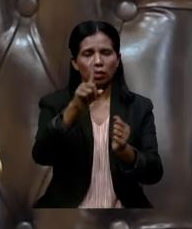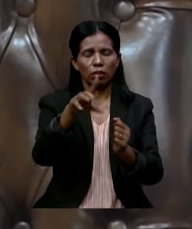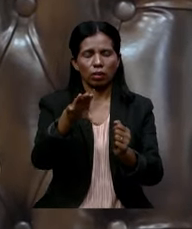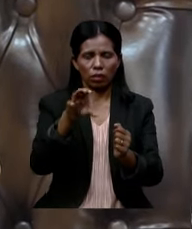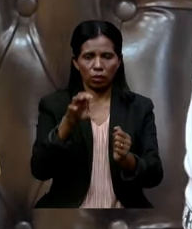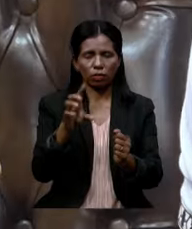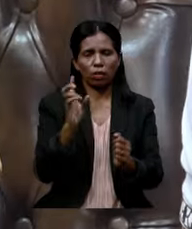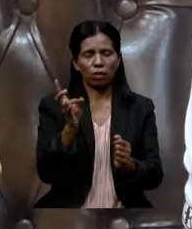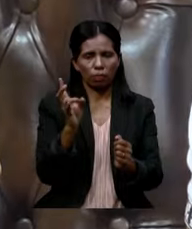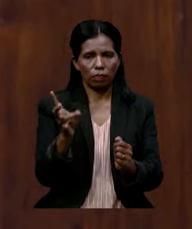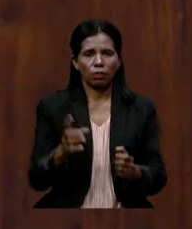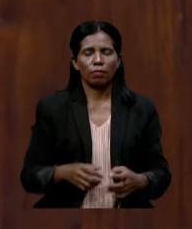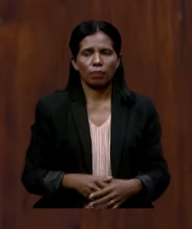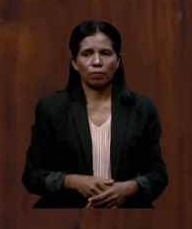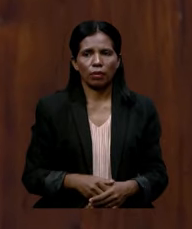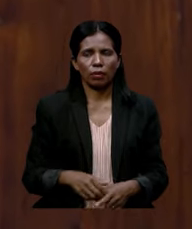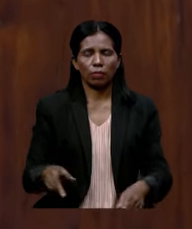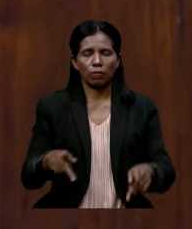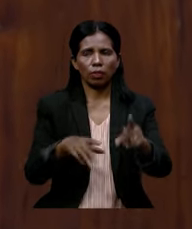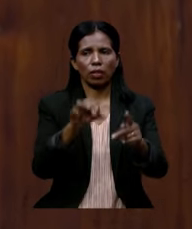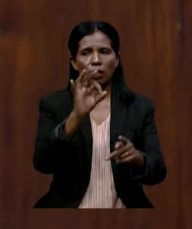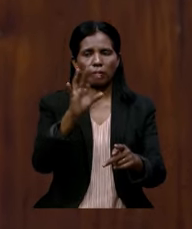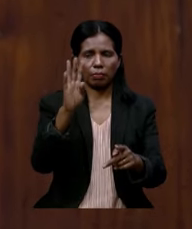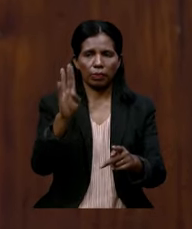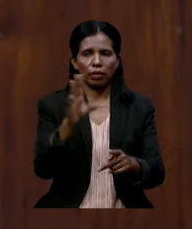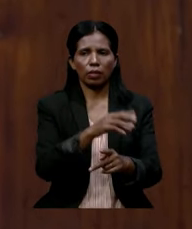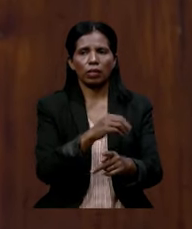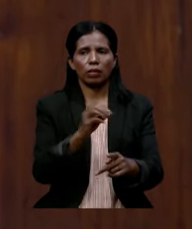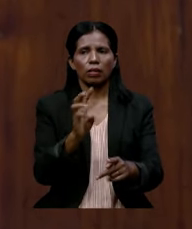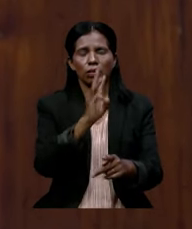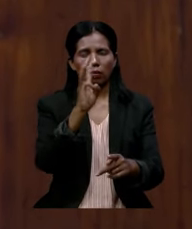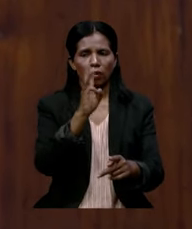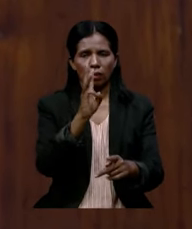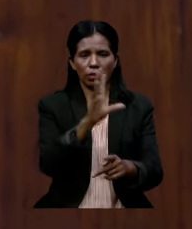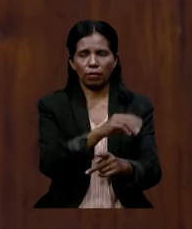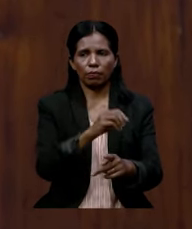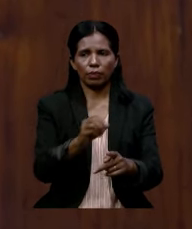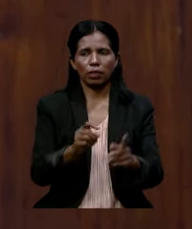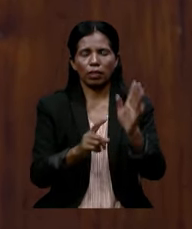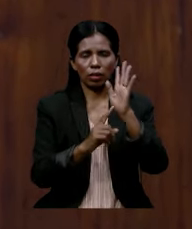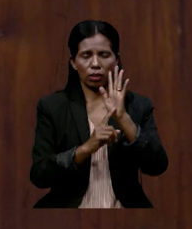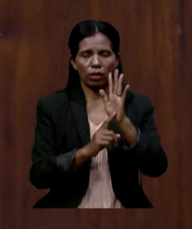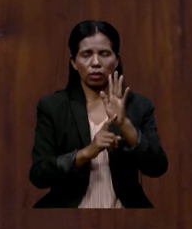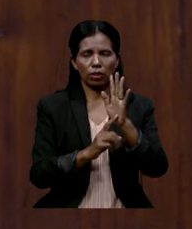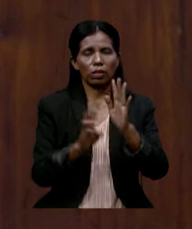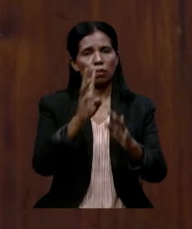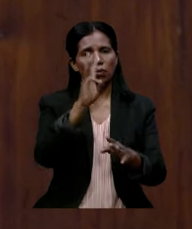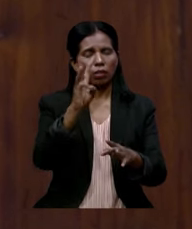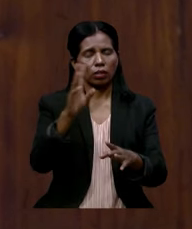nulo. Acompanha o Enrique República e Facebook e a quarta-feira cinzas e na Bacaras, Banco